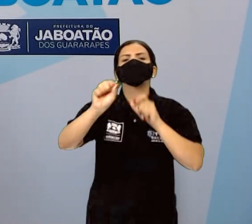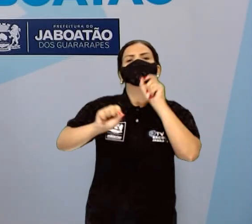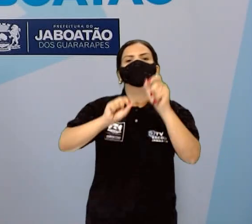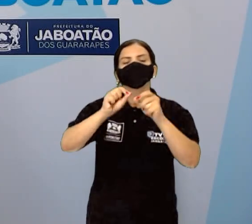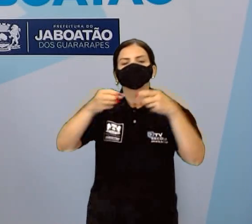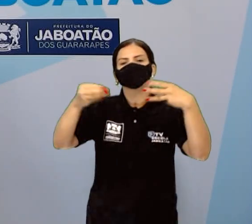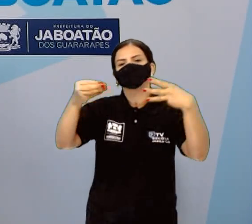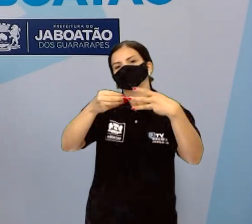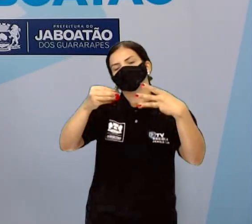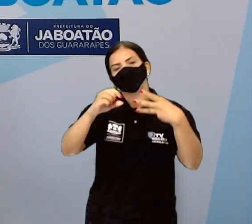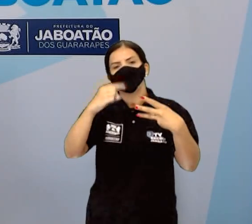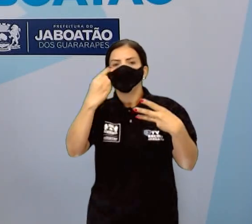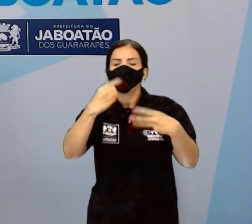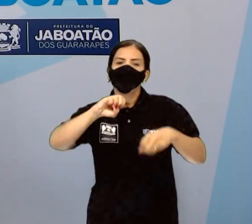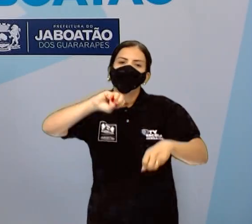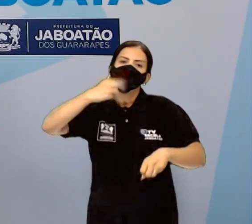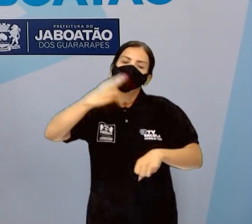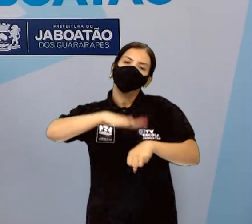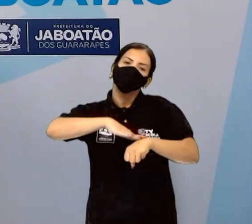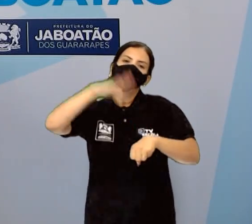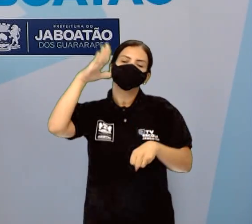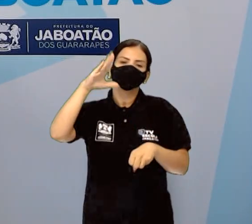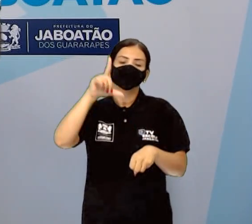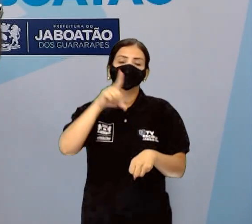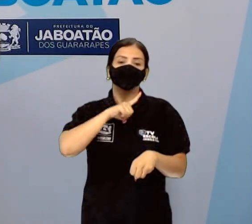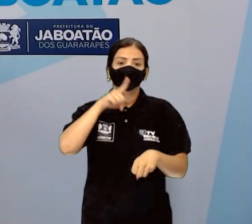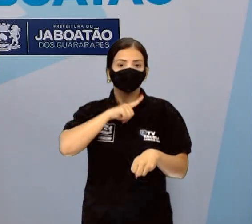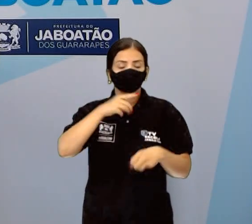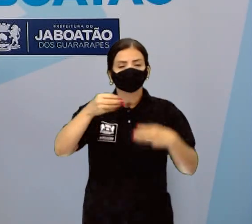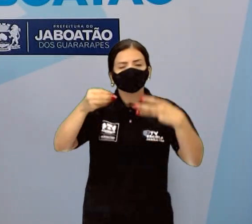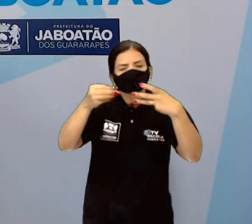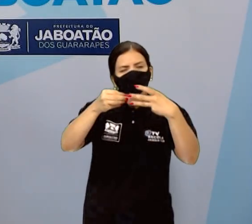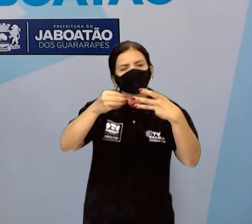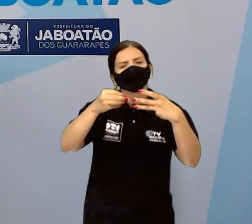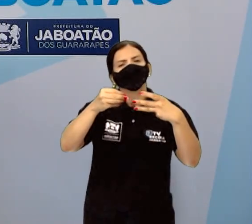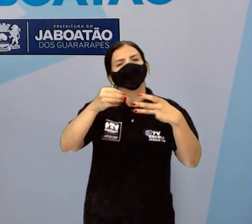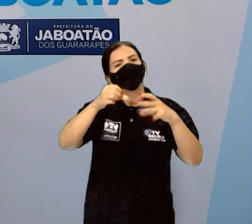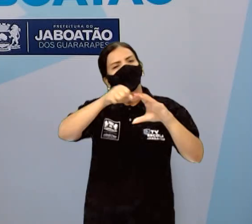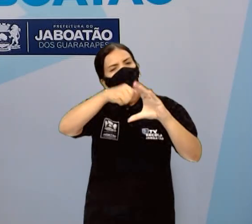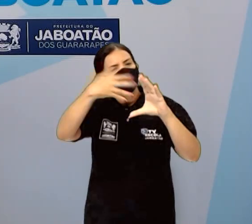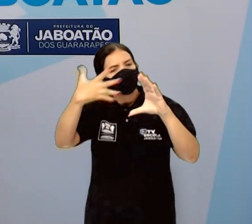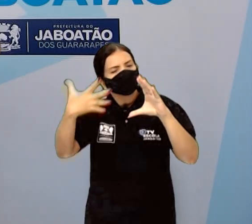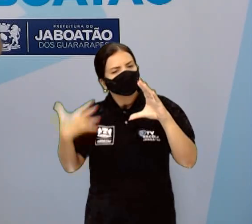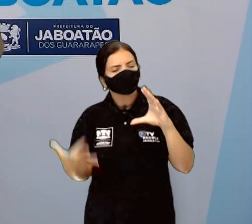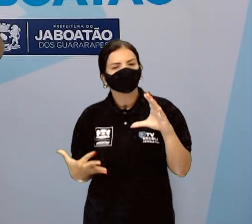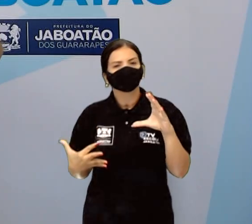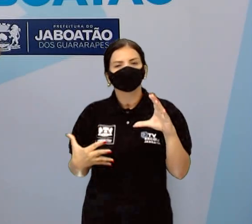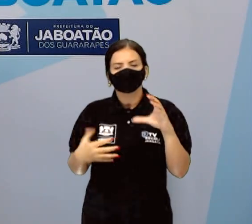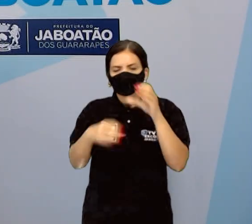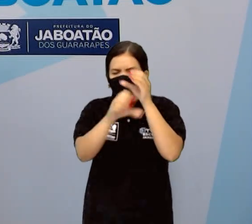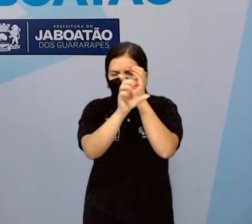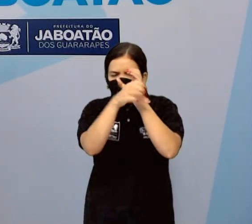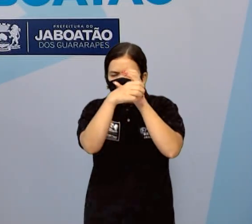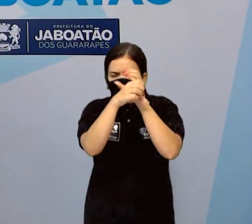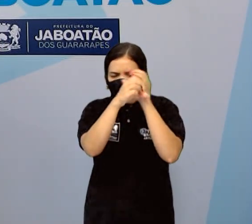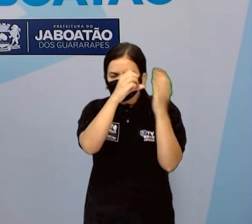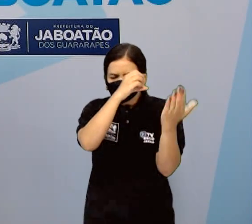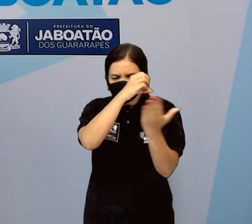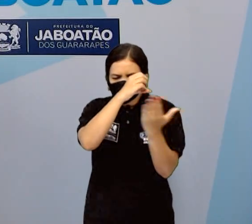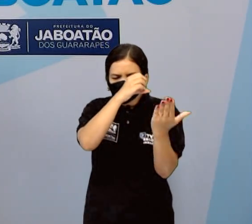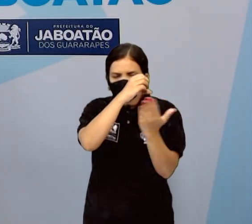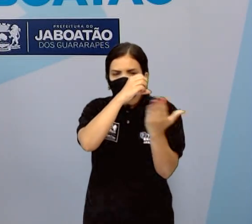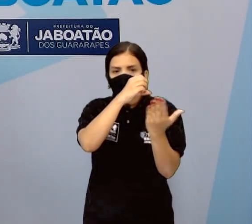células. Mas as células possuem algumas características. Elas são, por exemplo, microscópicas, elas não podem